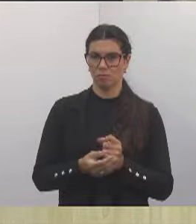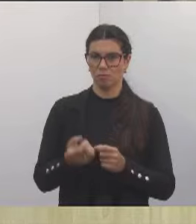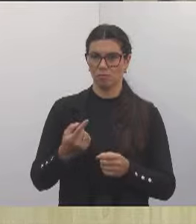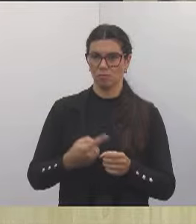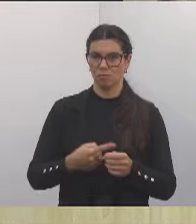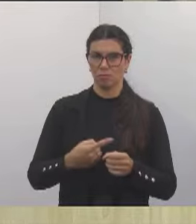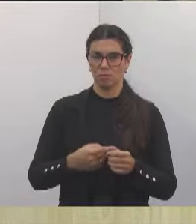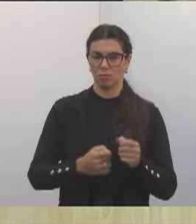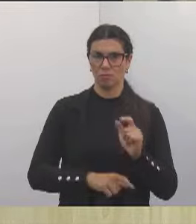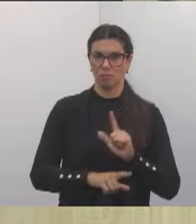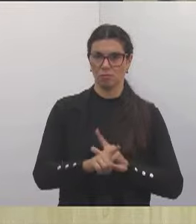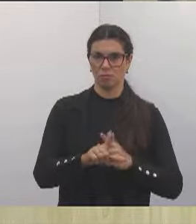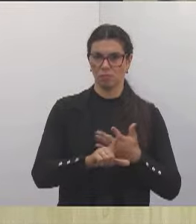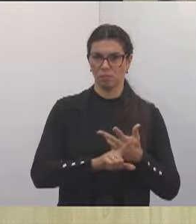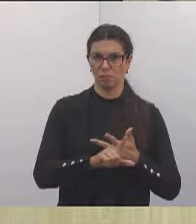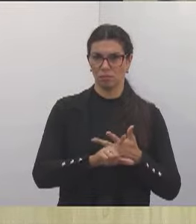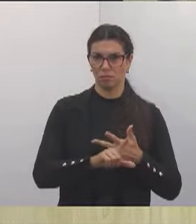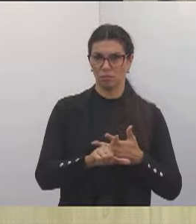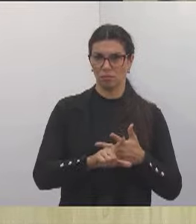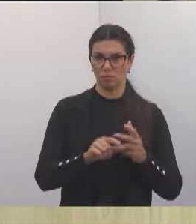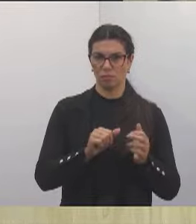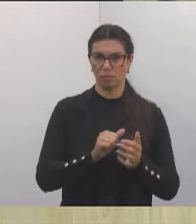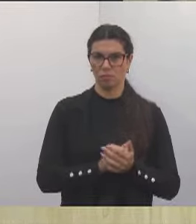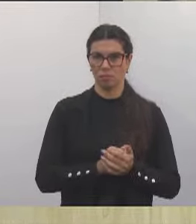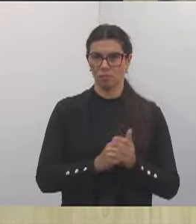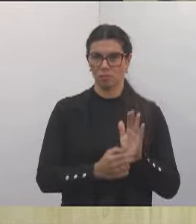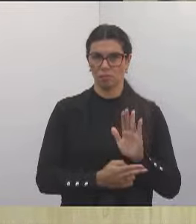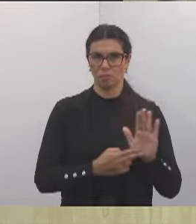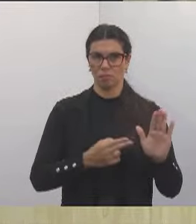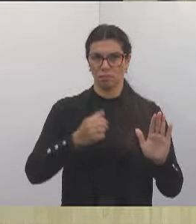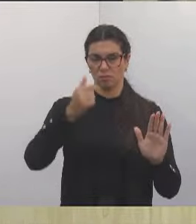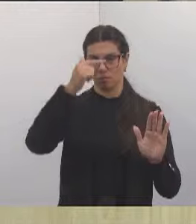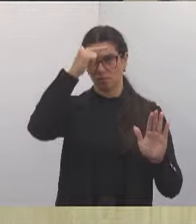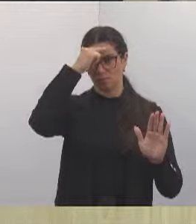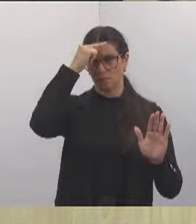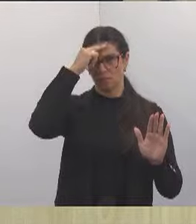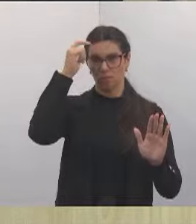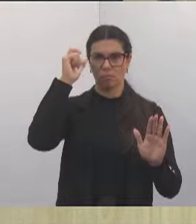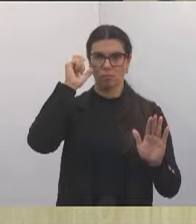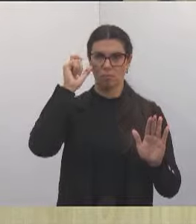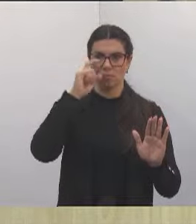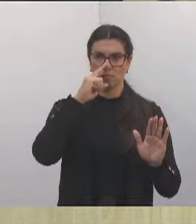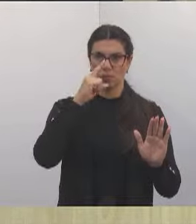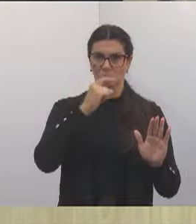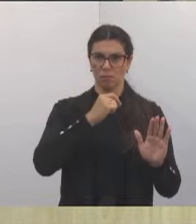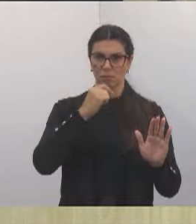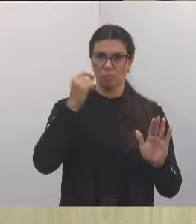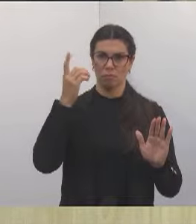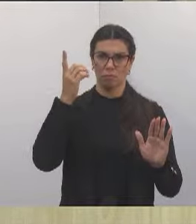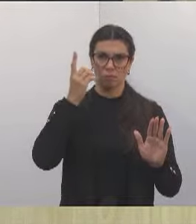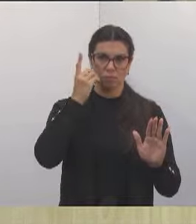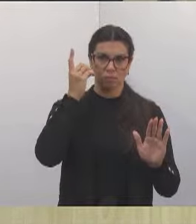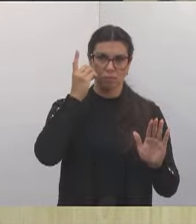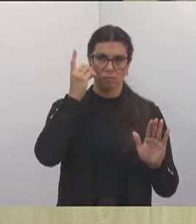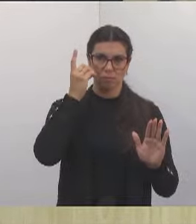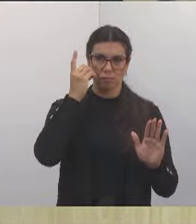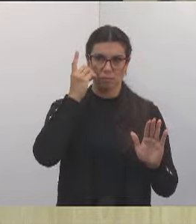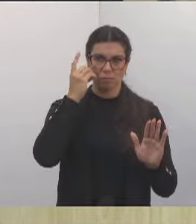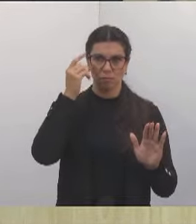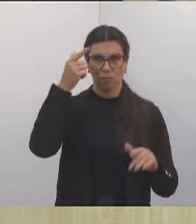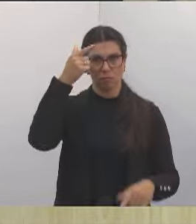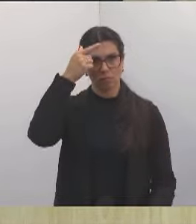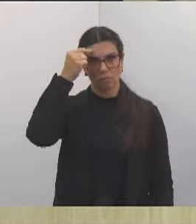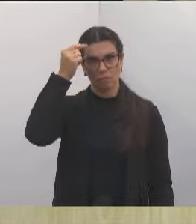Legislativo. Autoria: Luiz Flávio, Abner Rosa, Dudi, Edgar Sasaki,